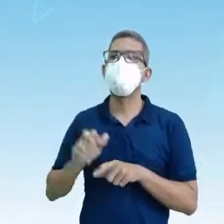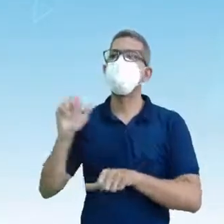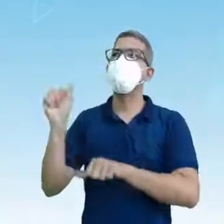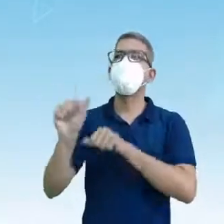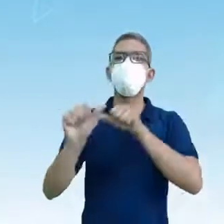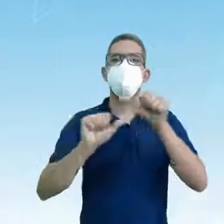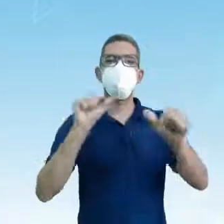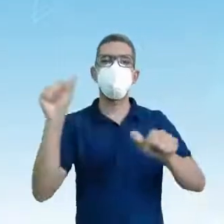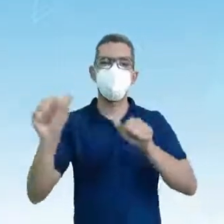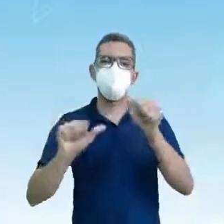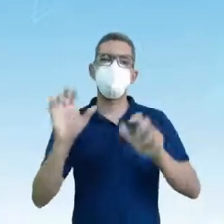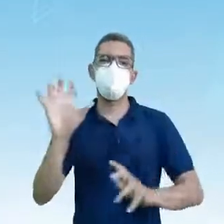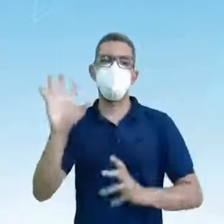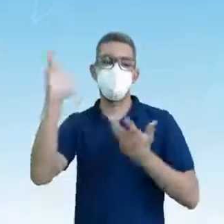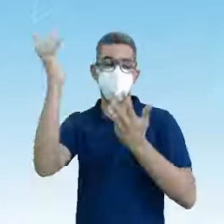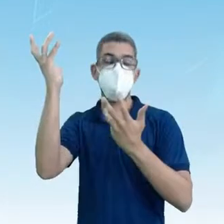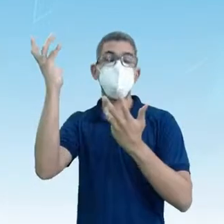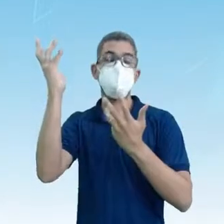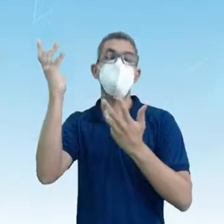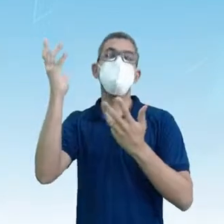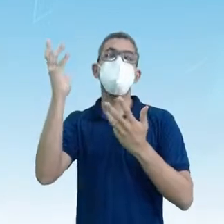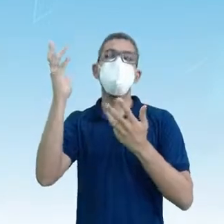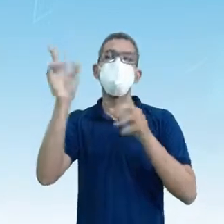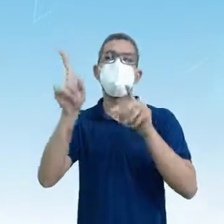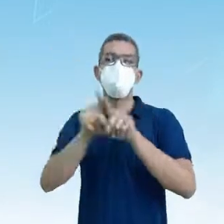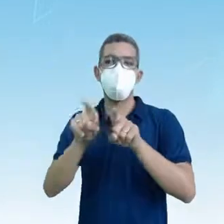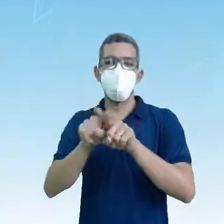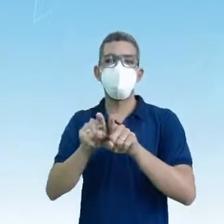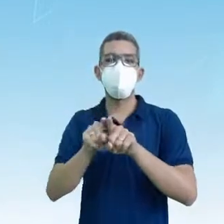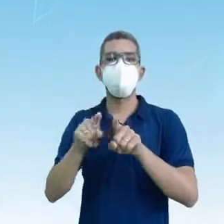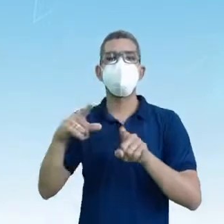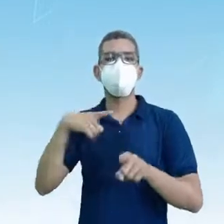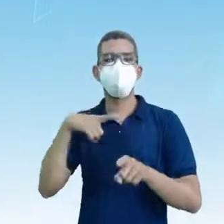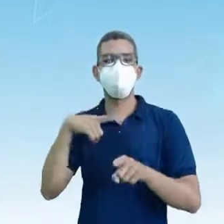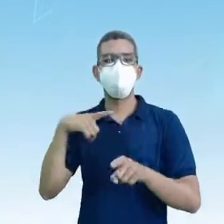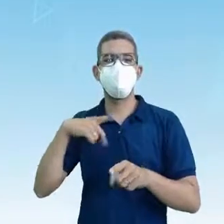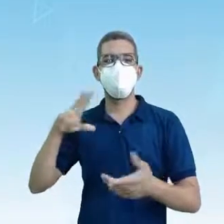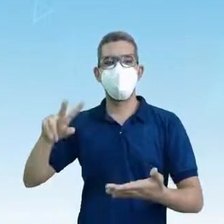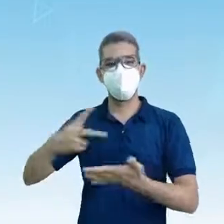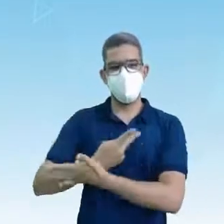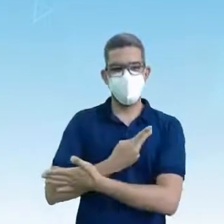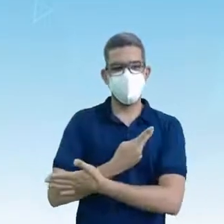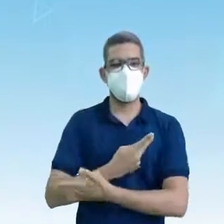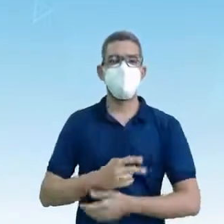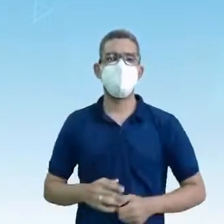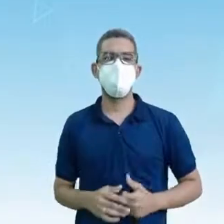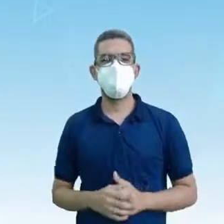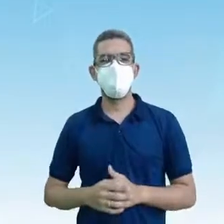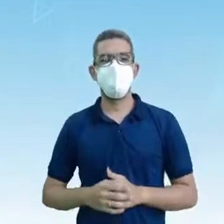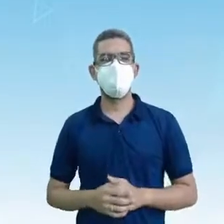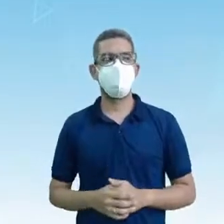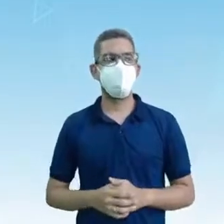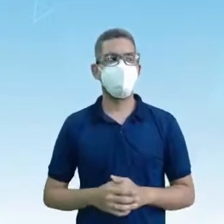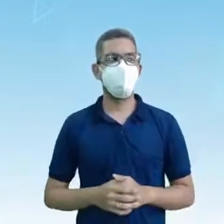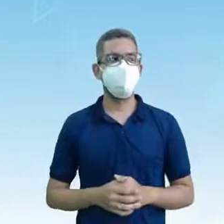alterações climáticas, por causa das catástrofes. Eita.